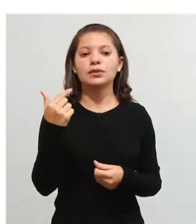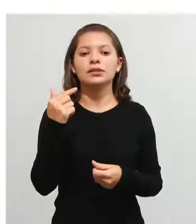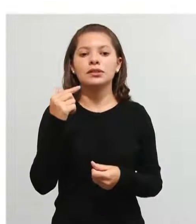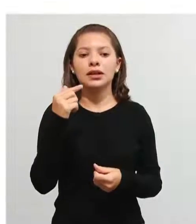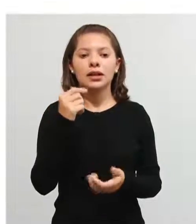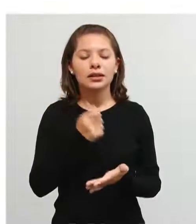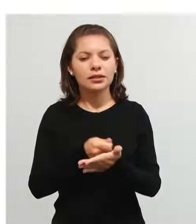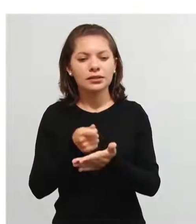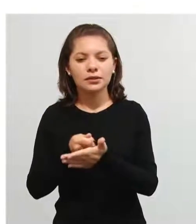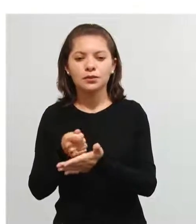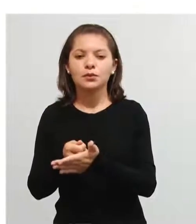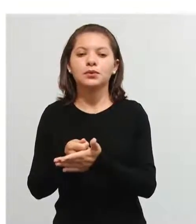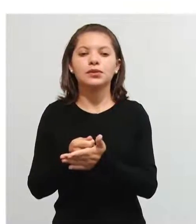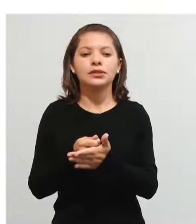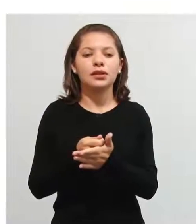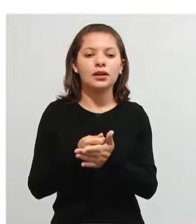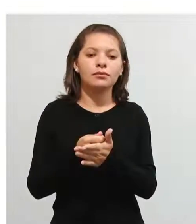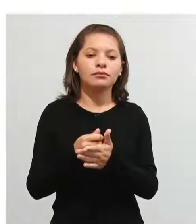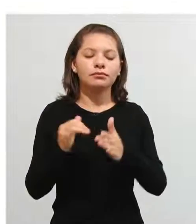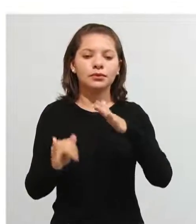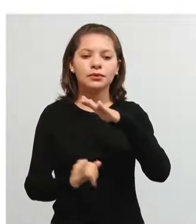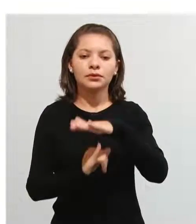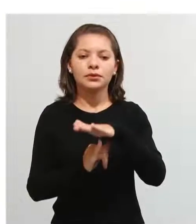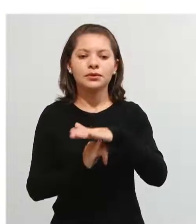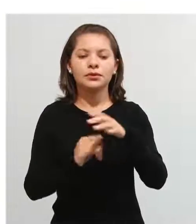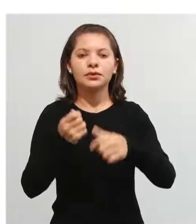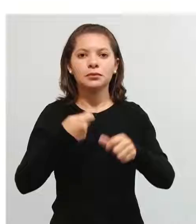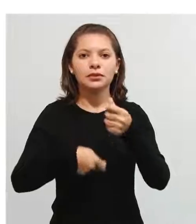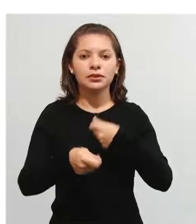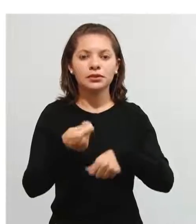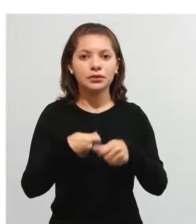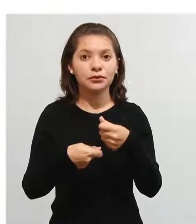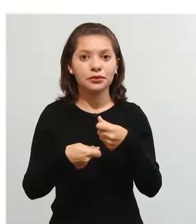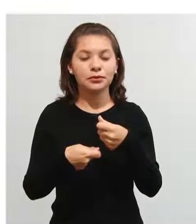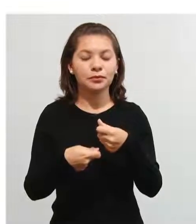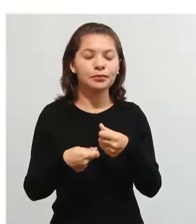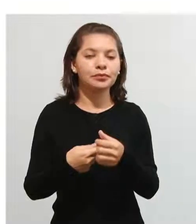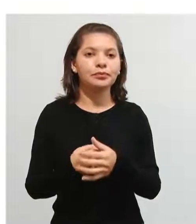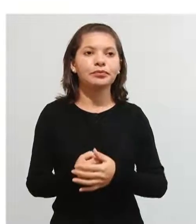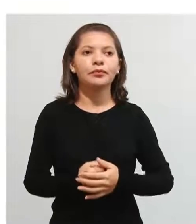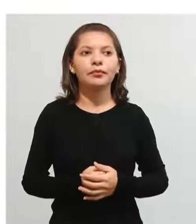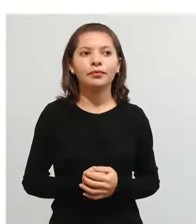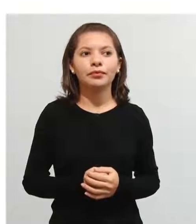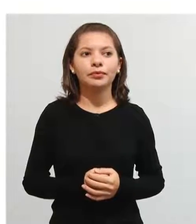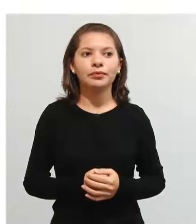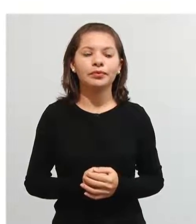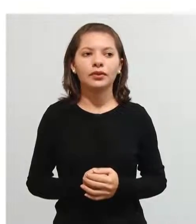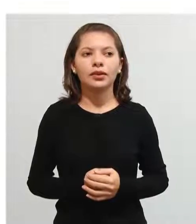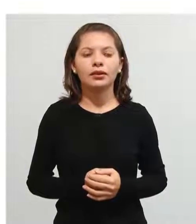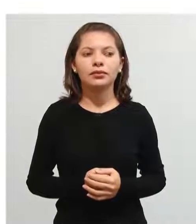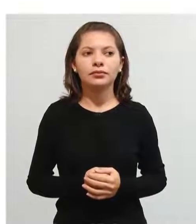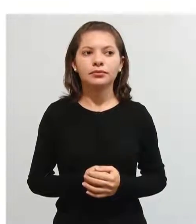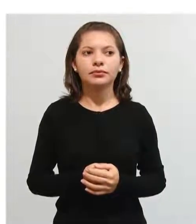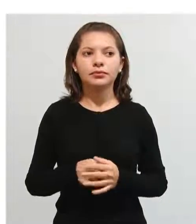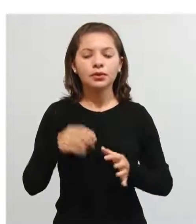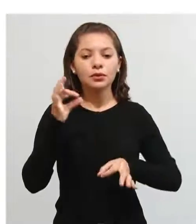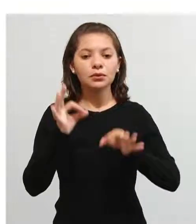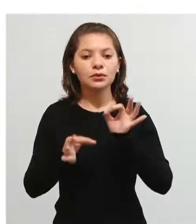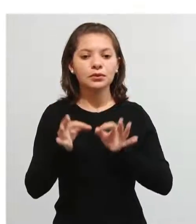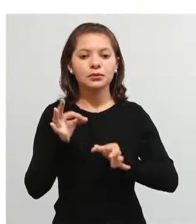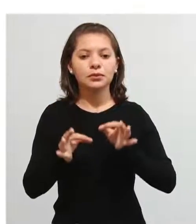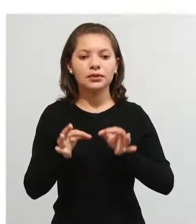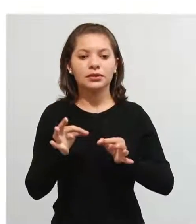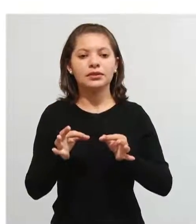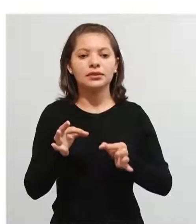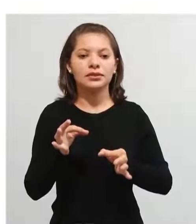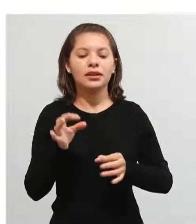ou coletivos de jurisdição administrativa, aqui nós podemos dizer aqueles tribunais administrativos de tributos estaduais, tá?